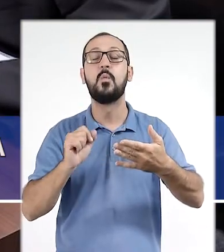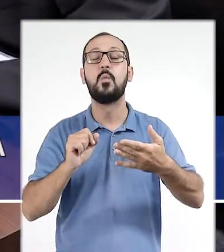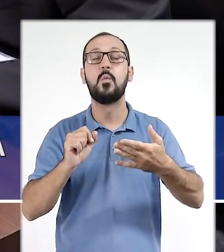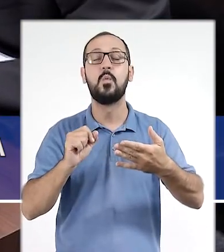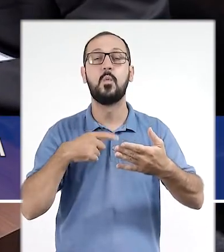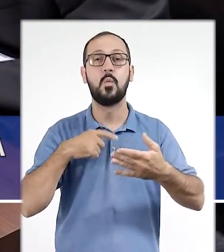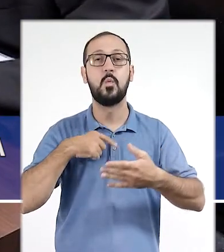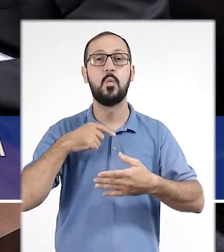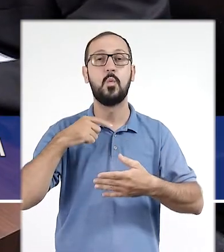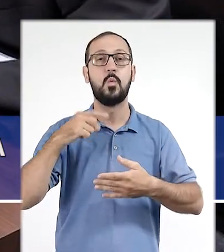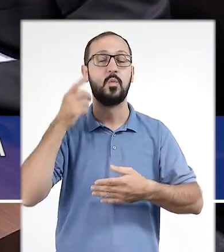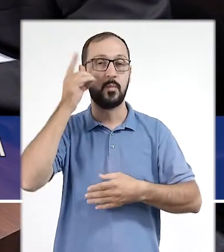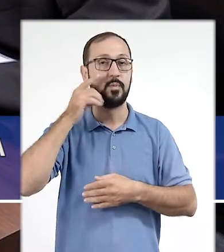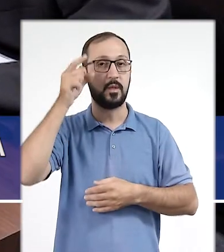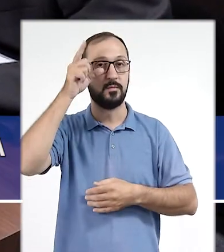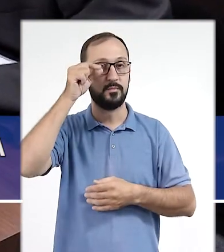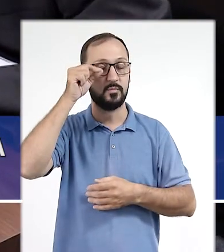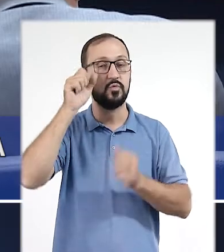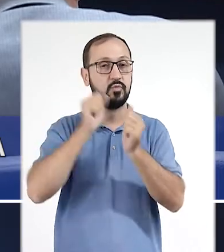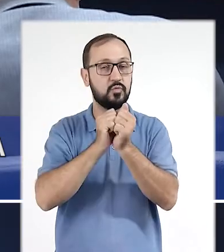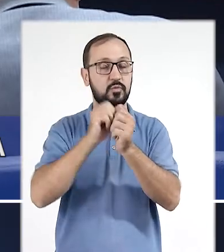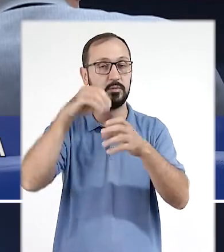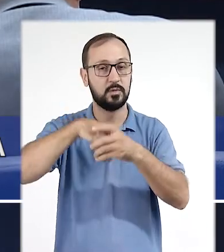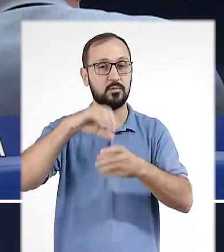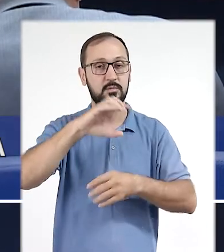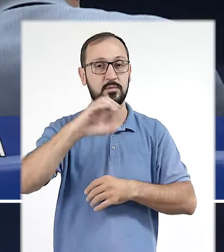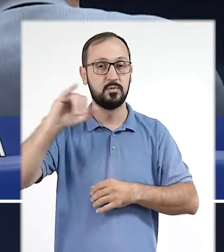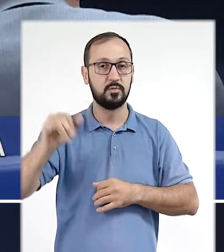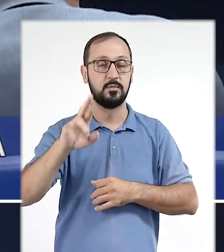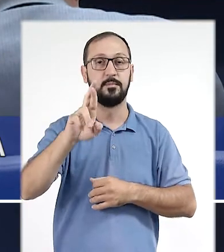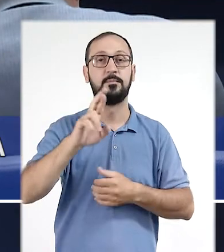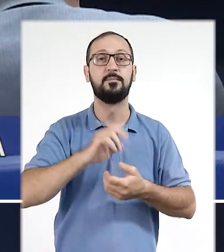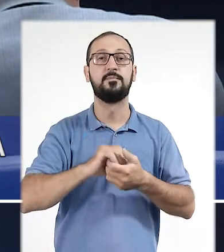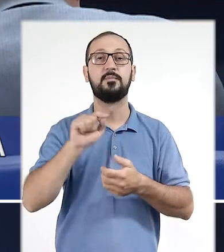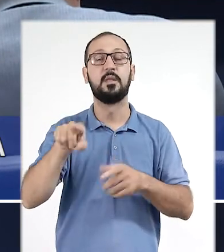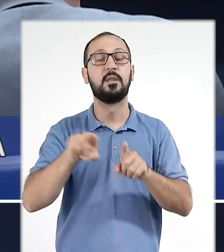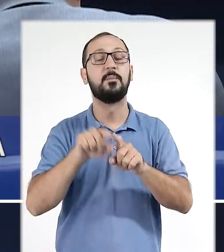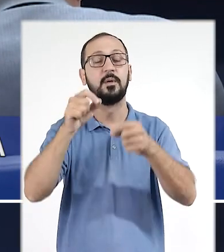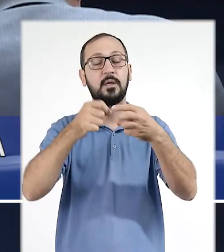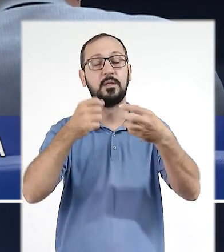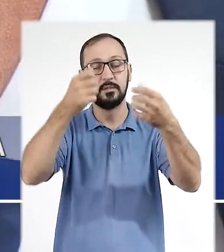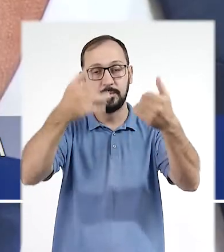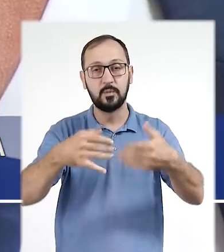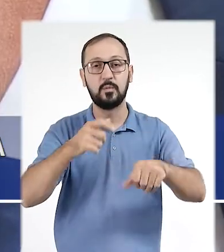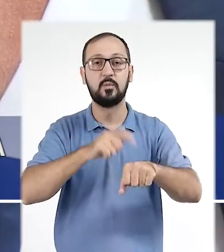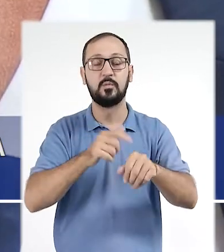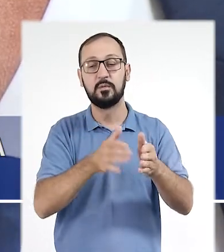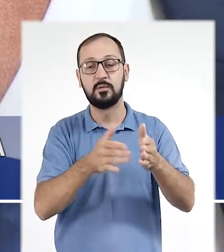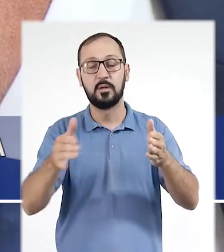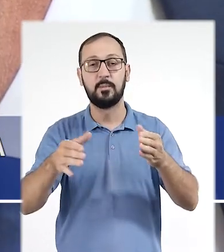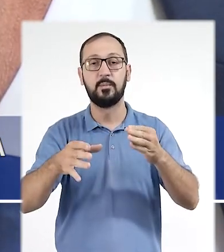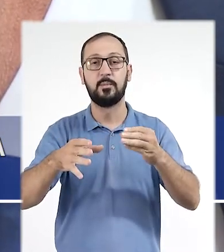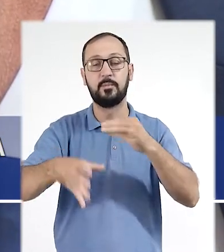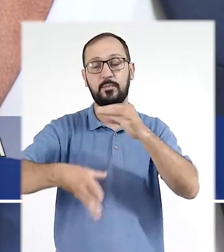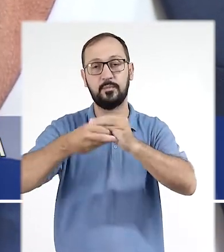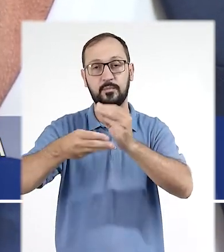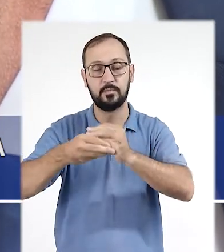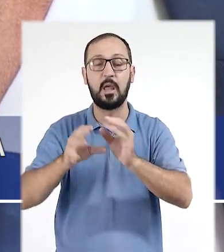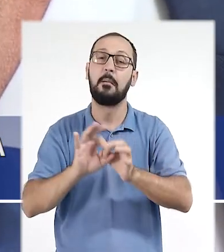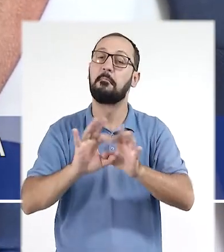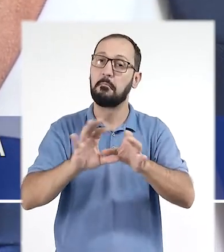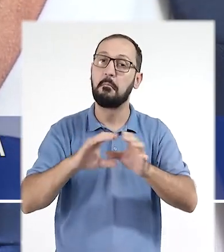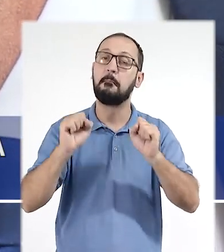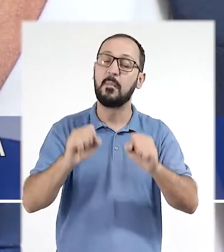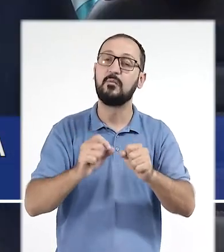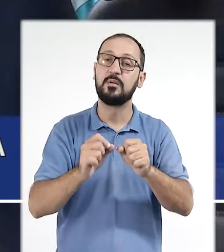deputado Gerson Claro, do Progressistas, na Comissão de Constituição, Justiça e Redação. Ele, inclusive, explicou que o prazo para emendas está aberto